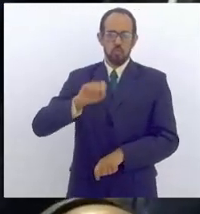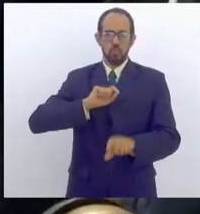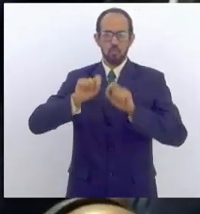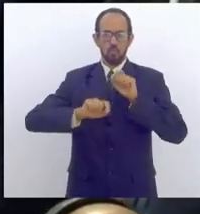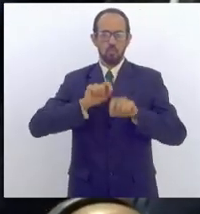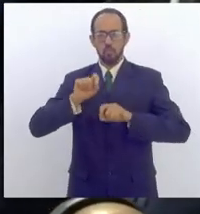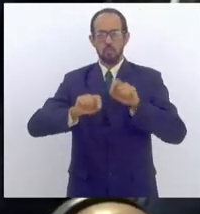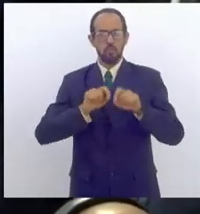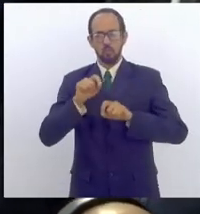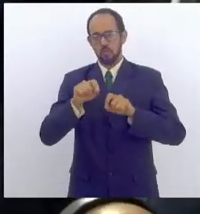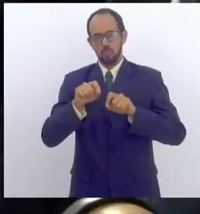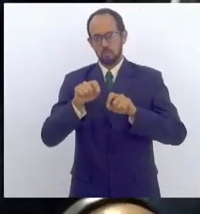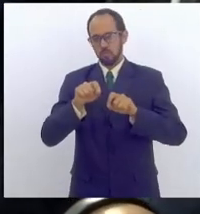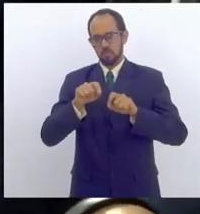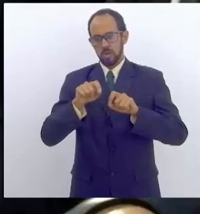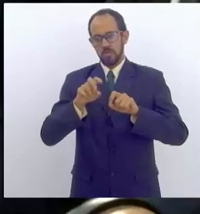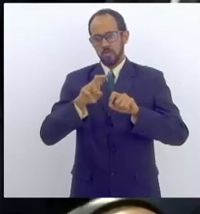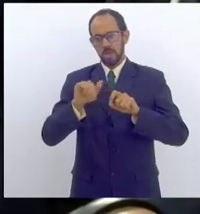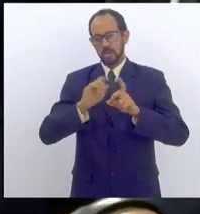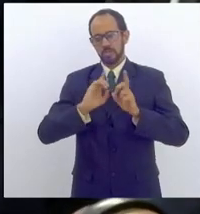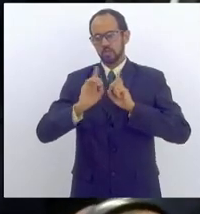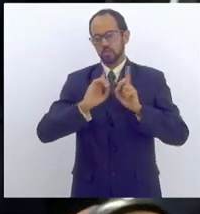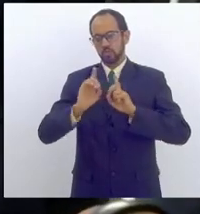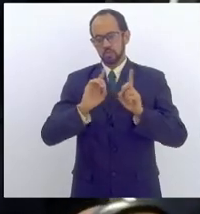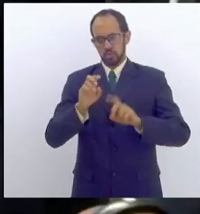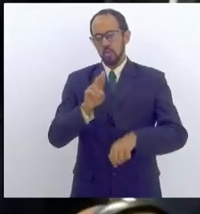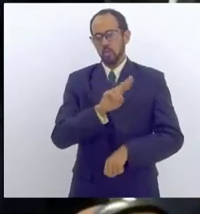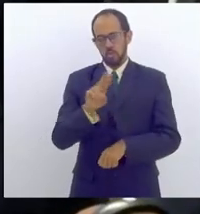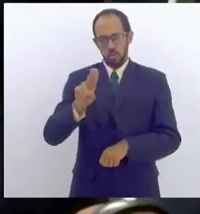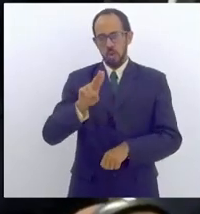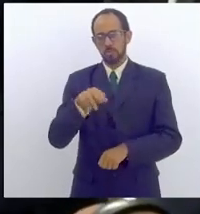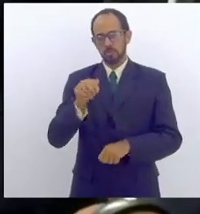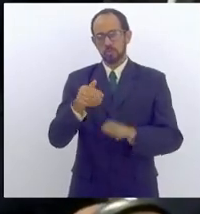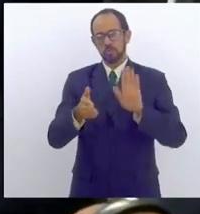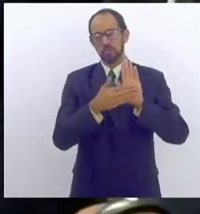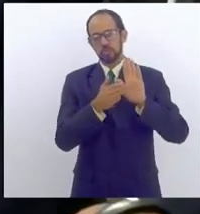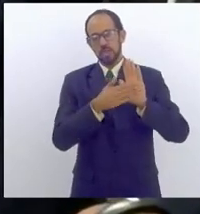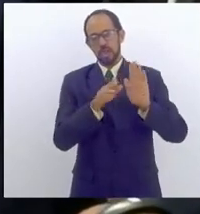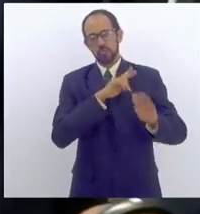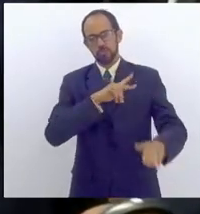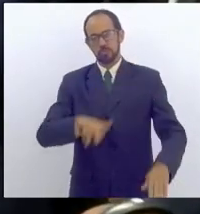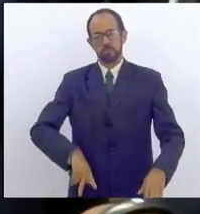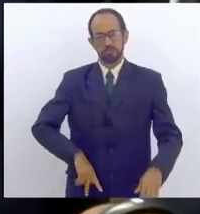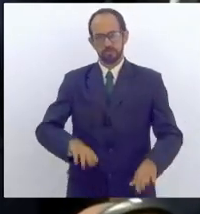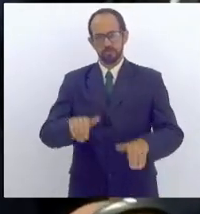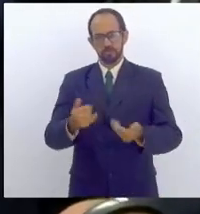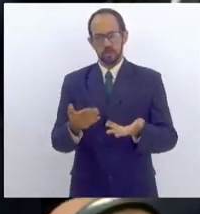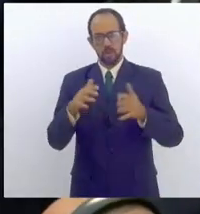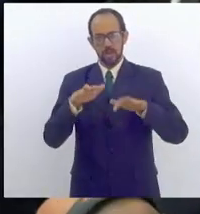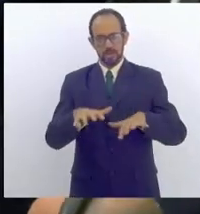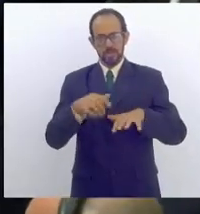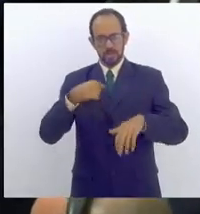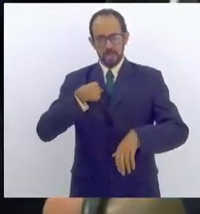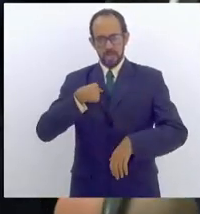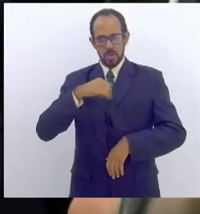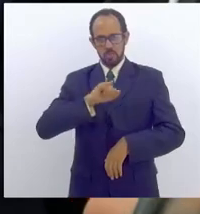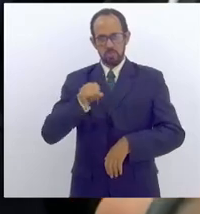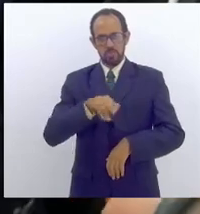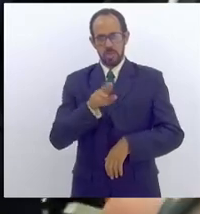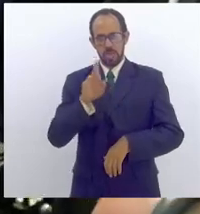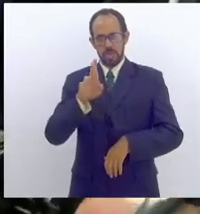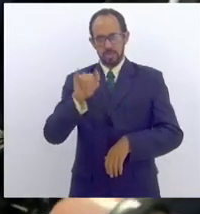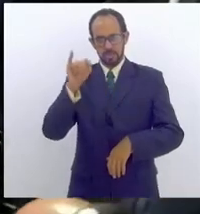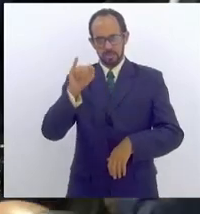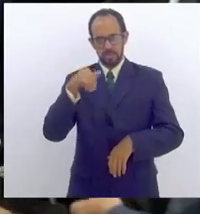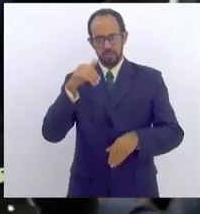se discutir um nome de candidato ao presidente. Então, sendo assim, eu, Jari, voto no Bacelar, que eu tive